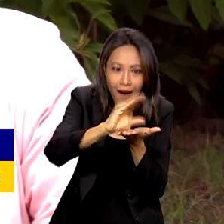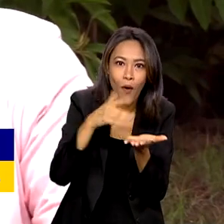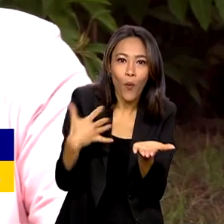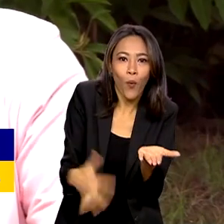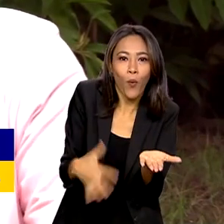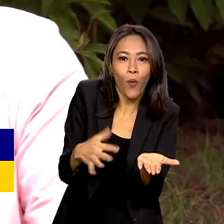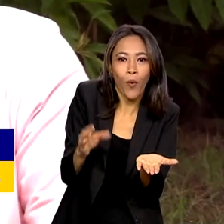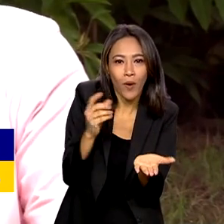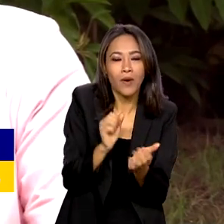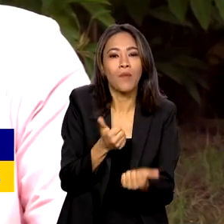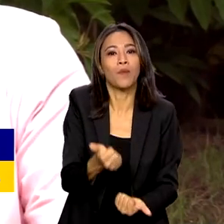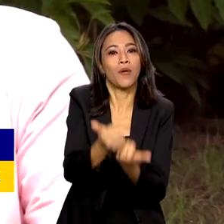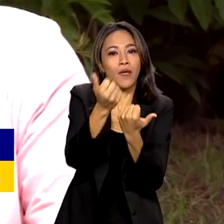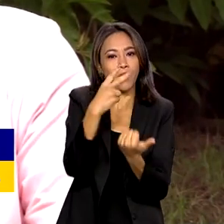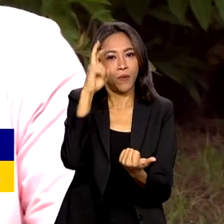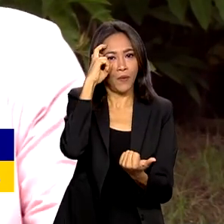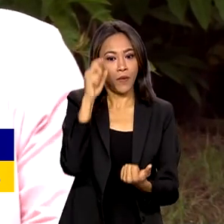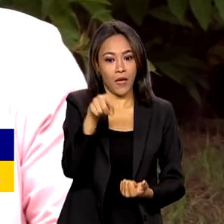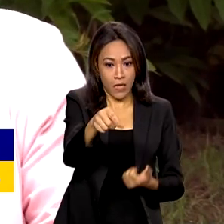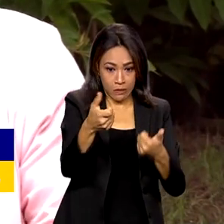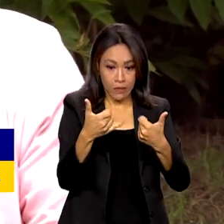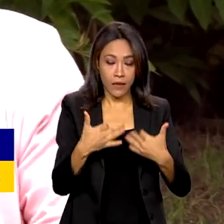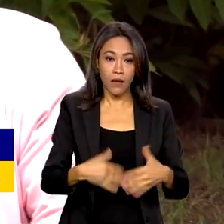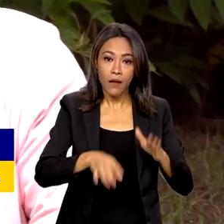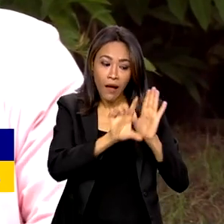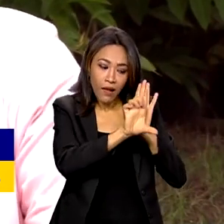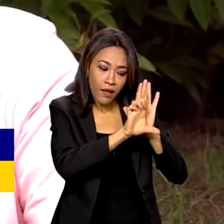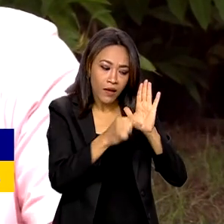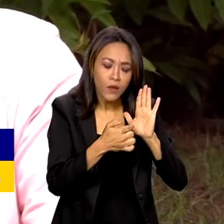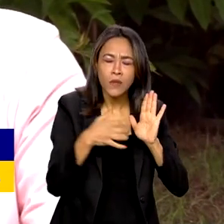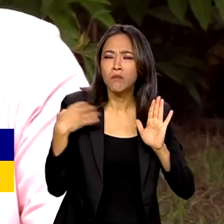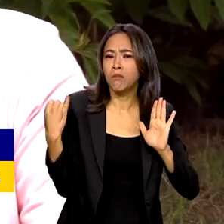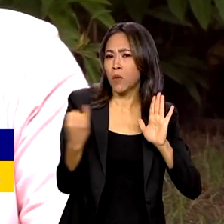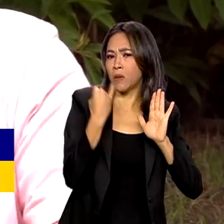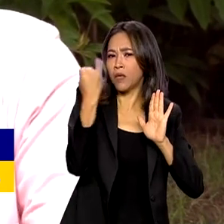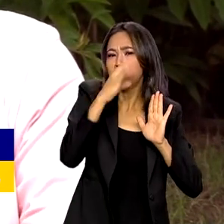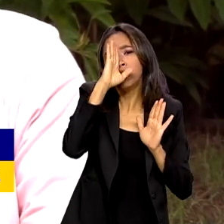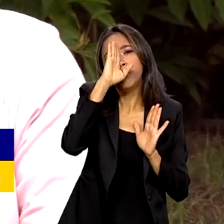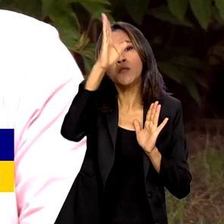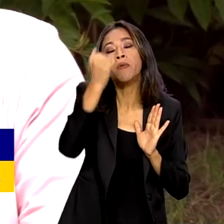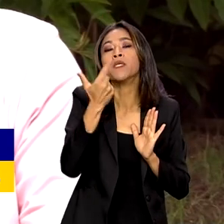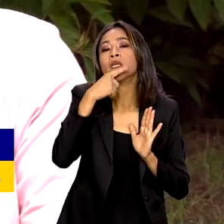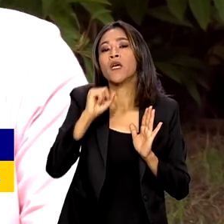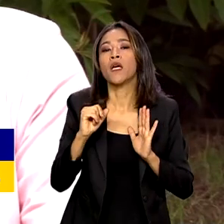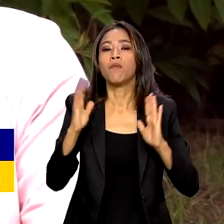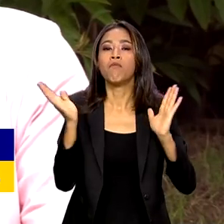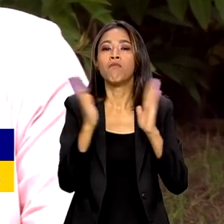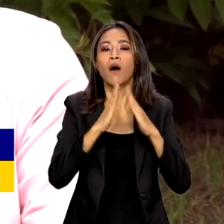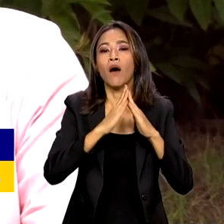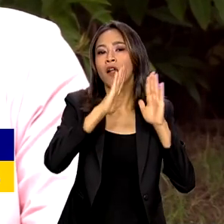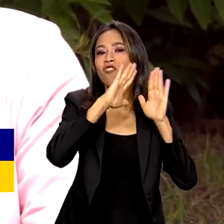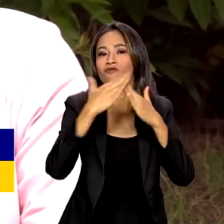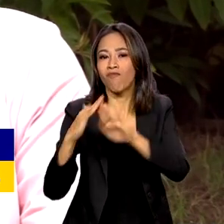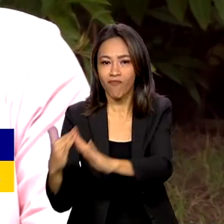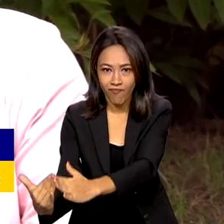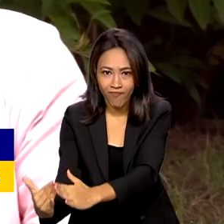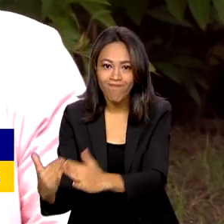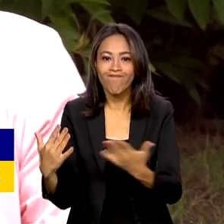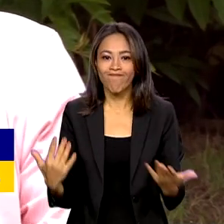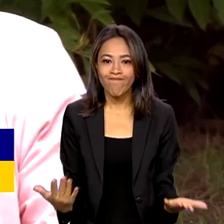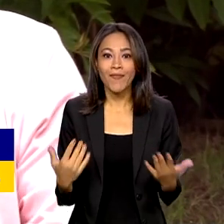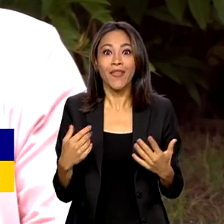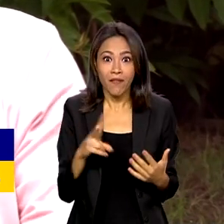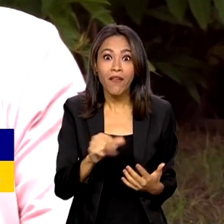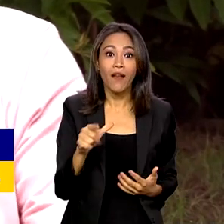é importante. Porque, principalmente para os artistas das comunidades periféricas, né? Porque eles